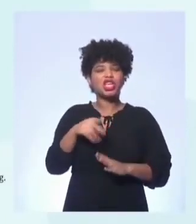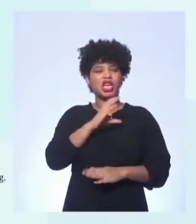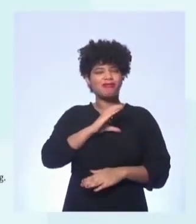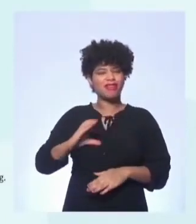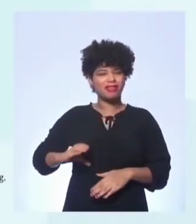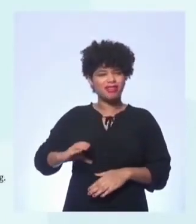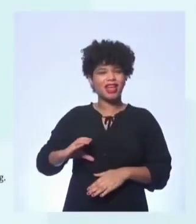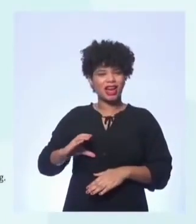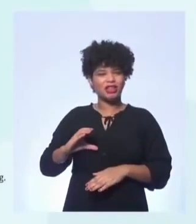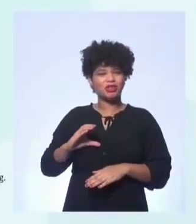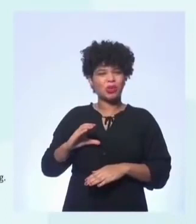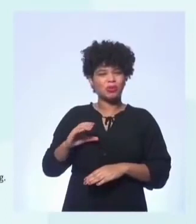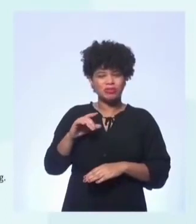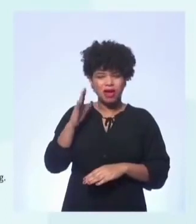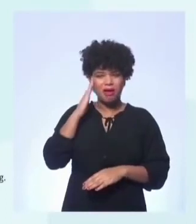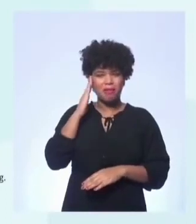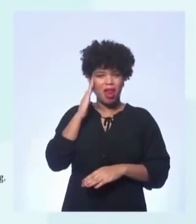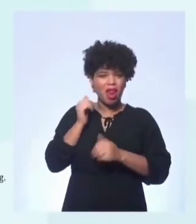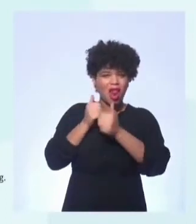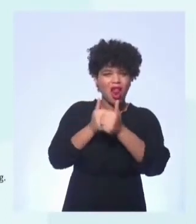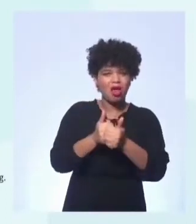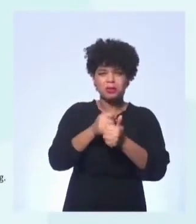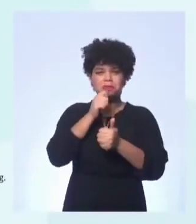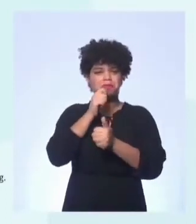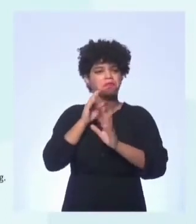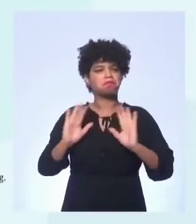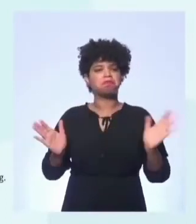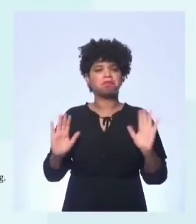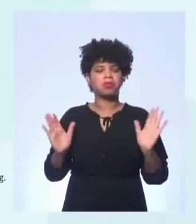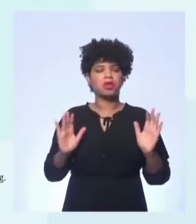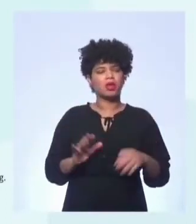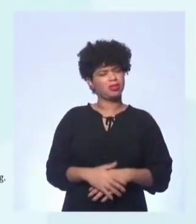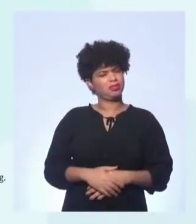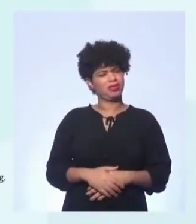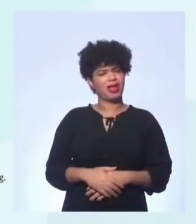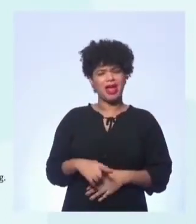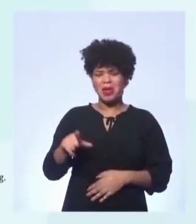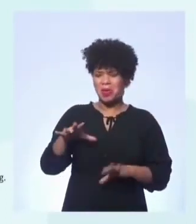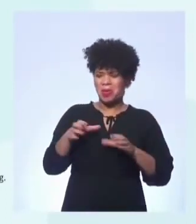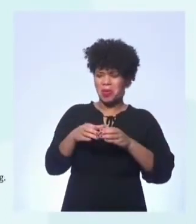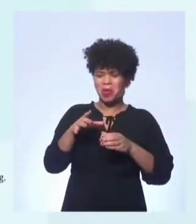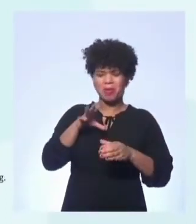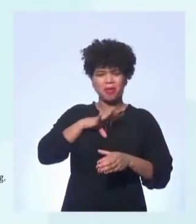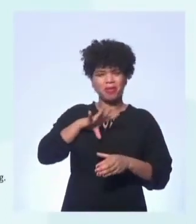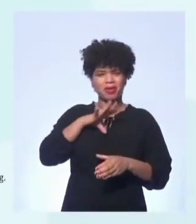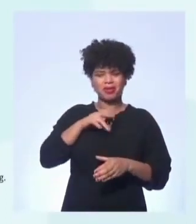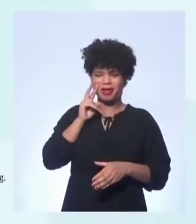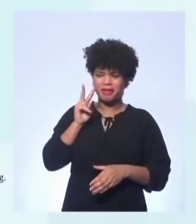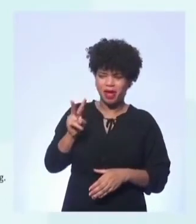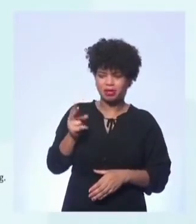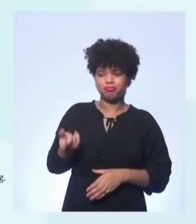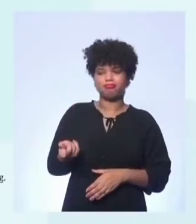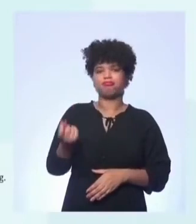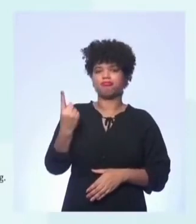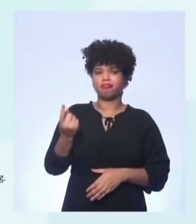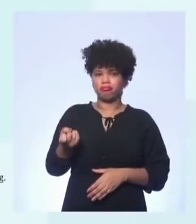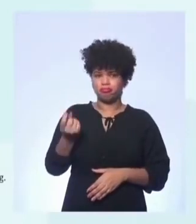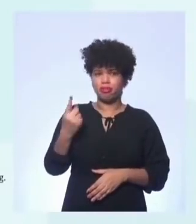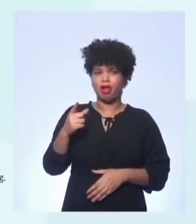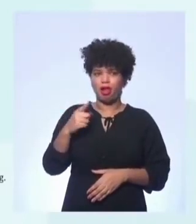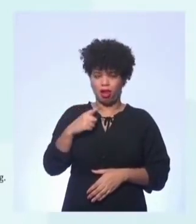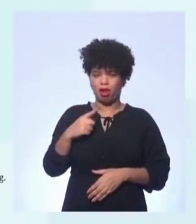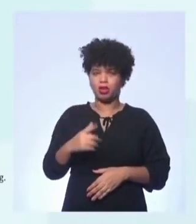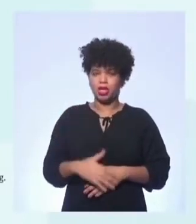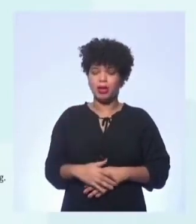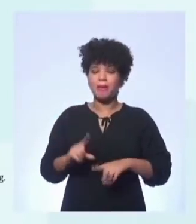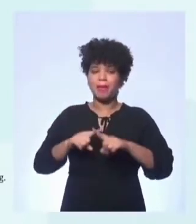a religião cristã. Os europeus também acharam isso muito estranho. Então começa-se, principalmente